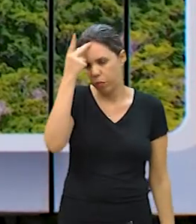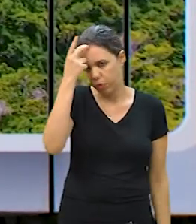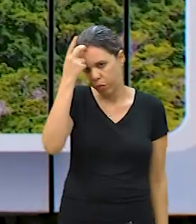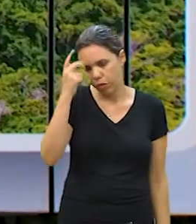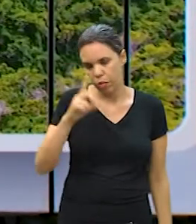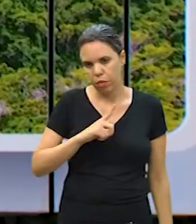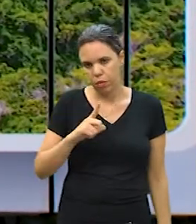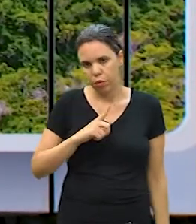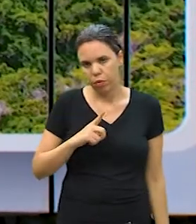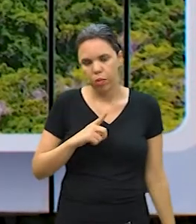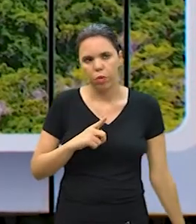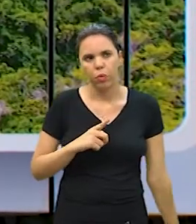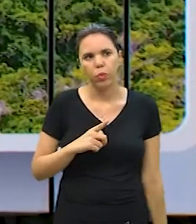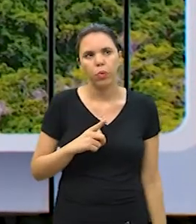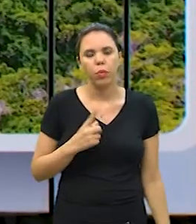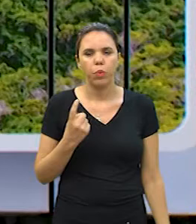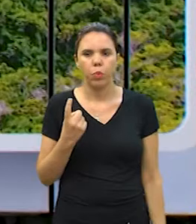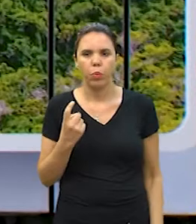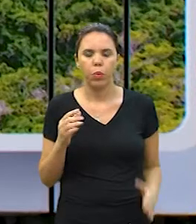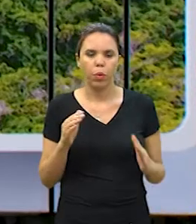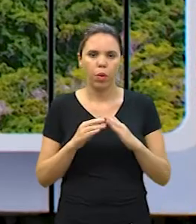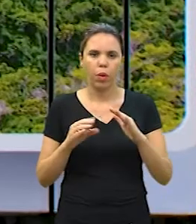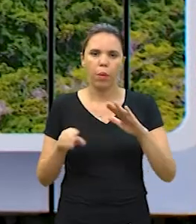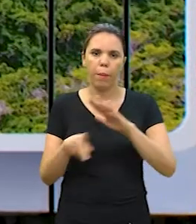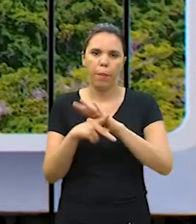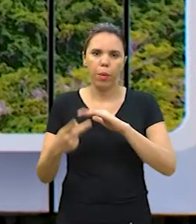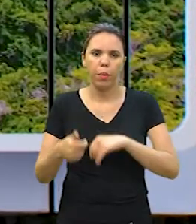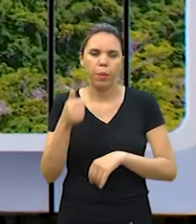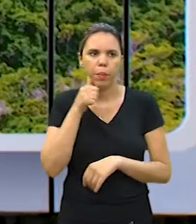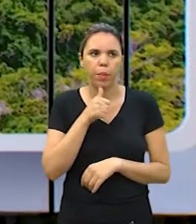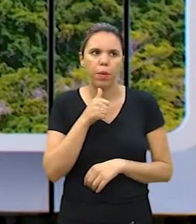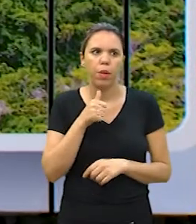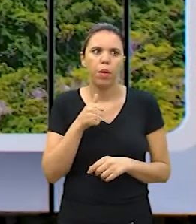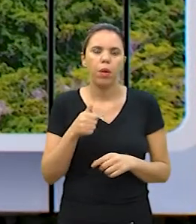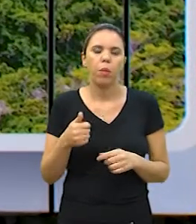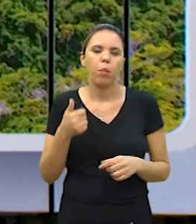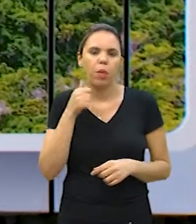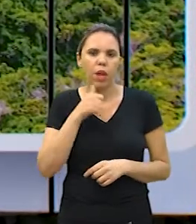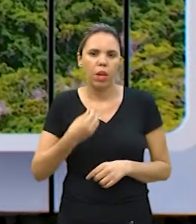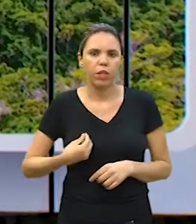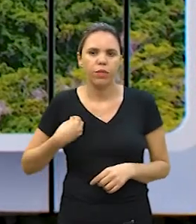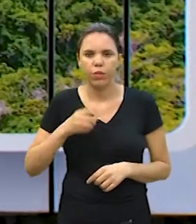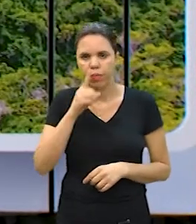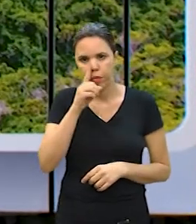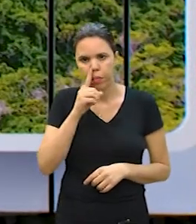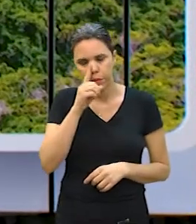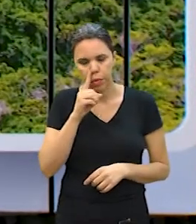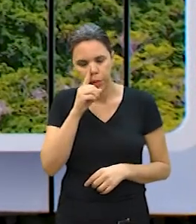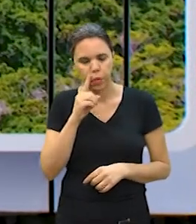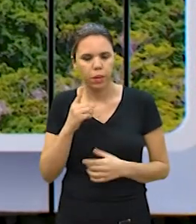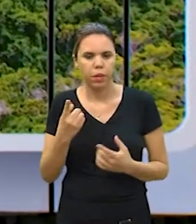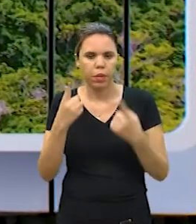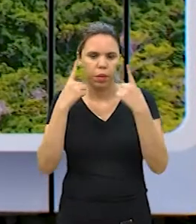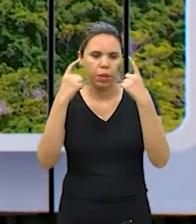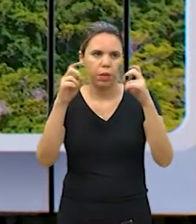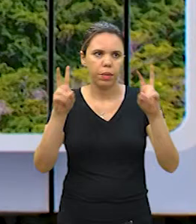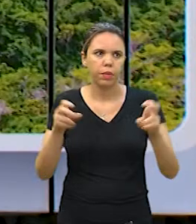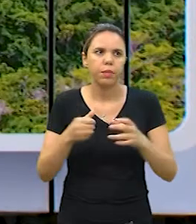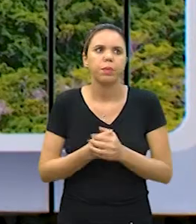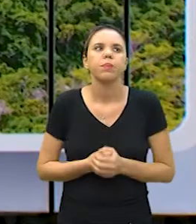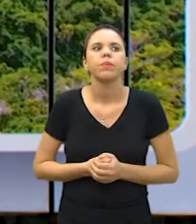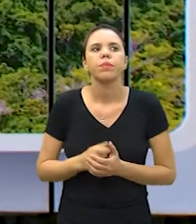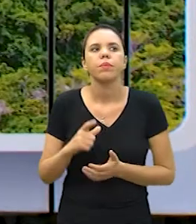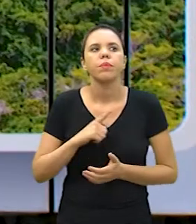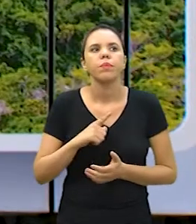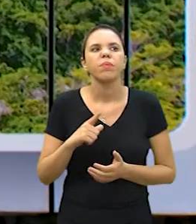habitantes. Nós temos uma casa-abrigo, por exemplo, para mulheres em situação de risco, no caso de